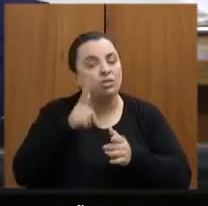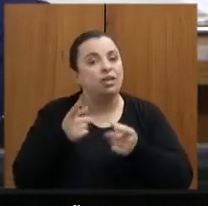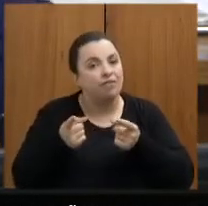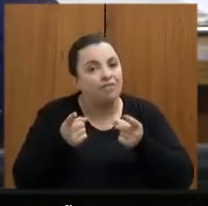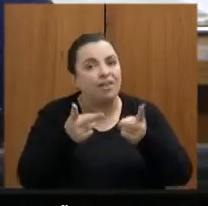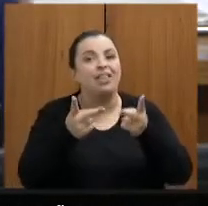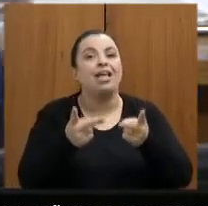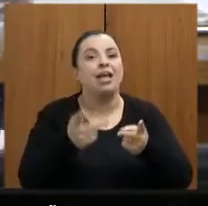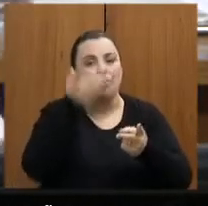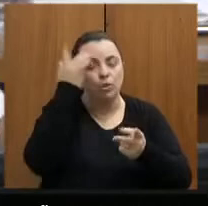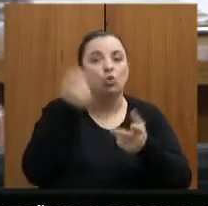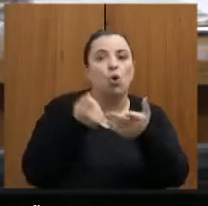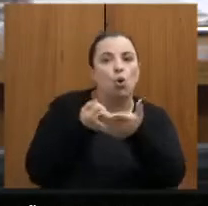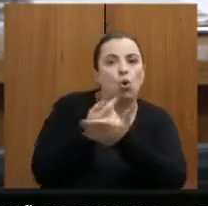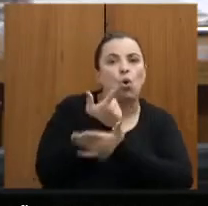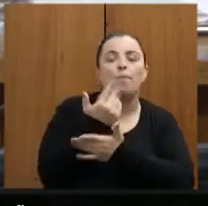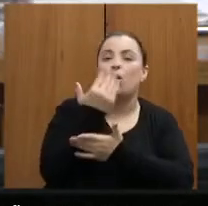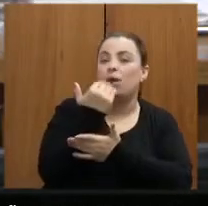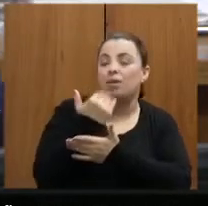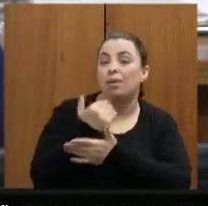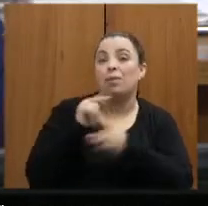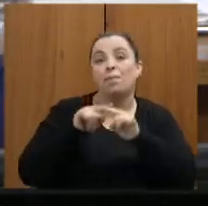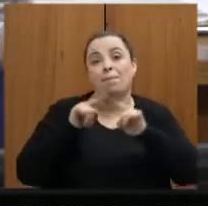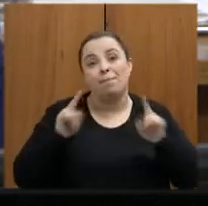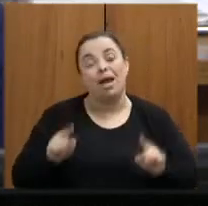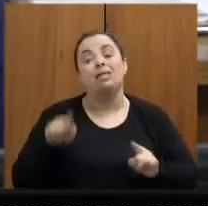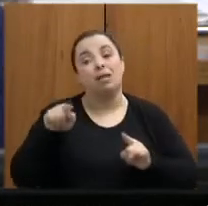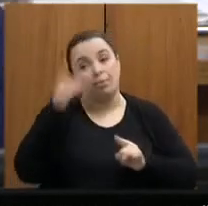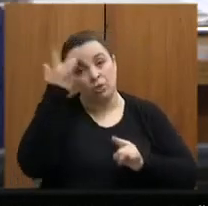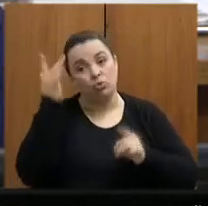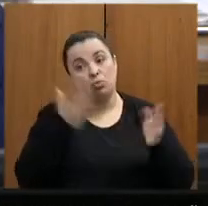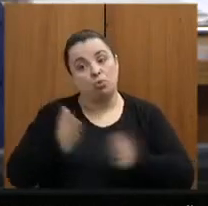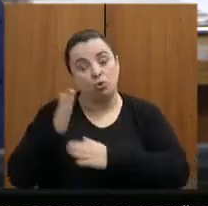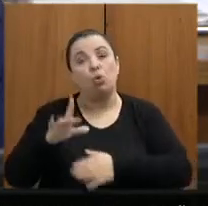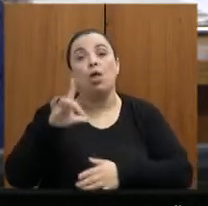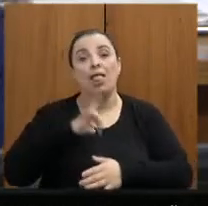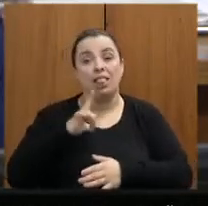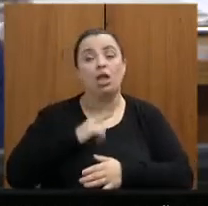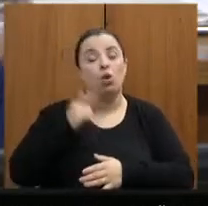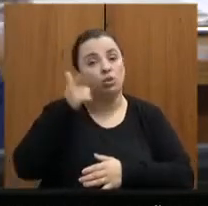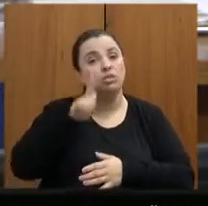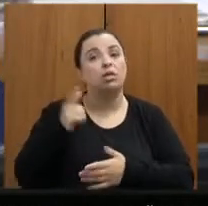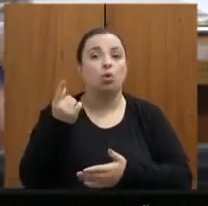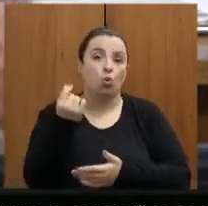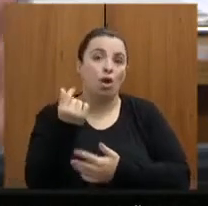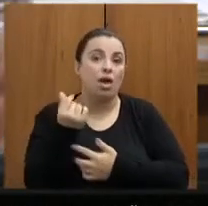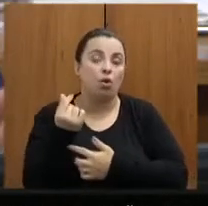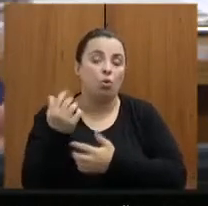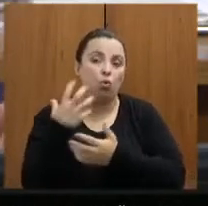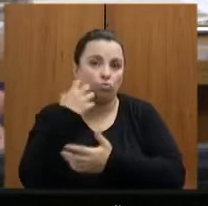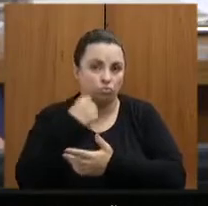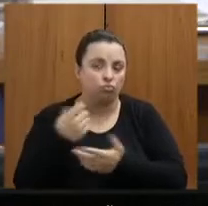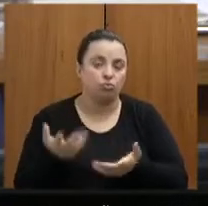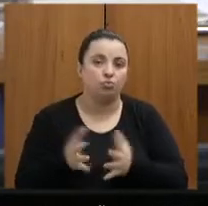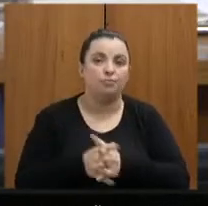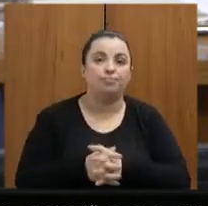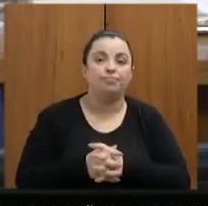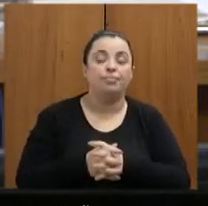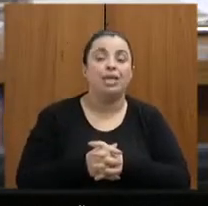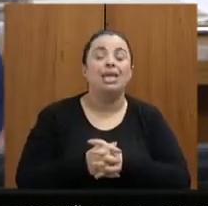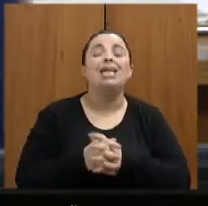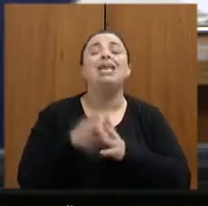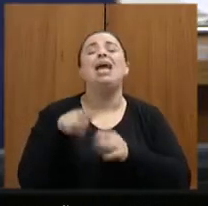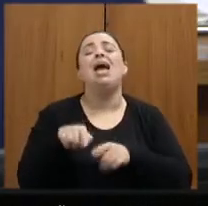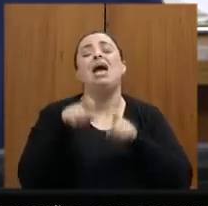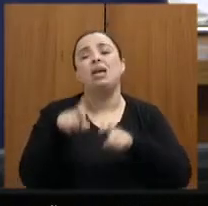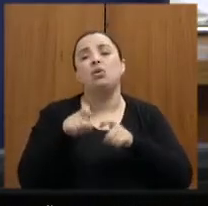quem precisa mas o produtor tenta meu recurso do bolso e seja ele o grande ou pequeno e Agricultura Familiar eu disse aqui no início e repito